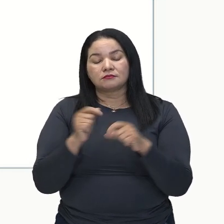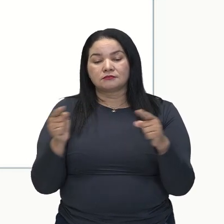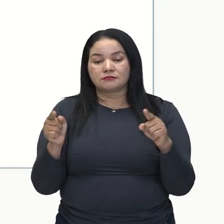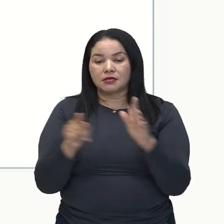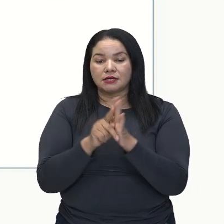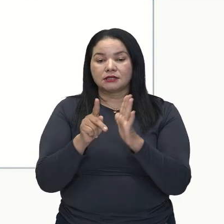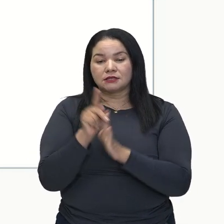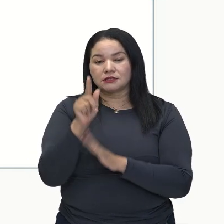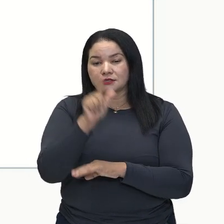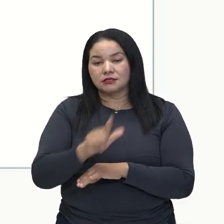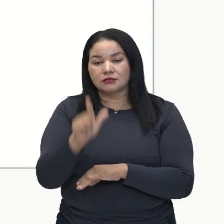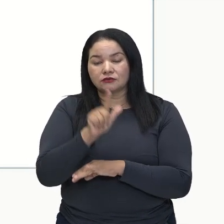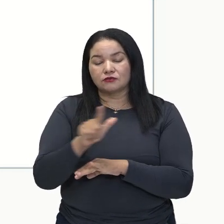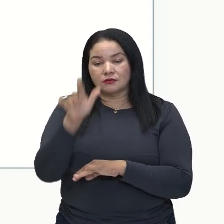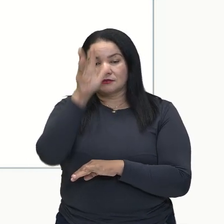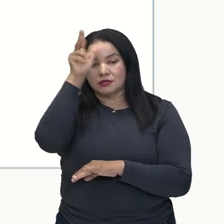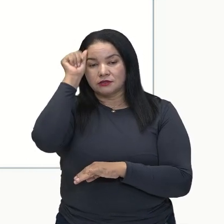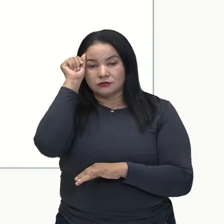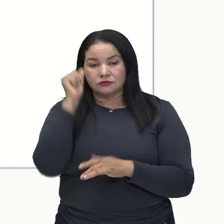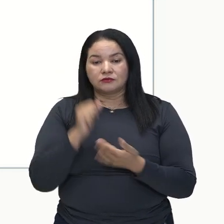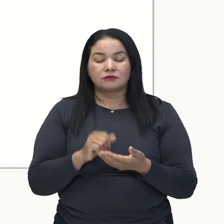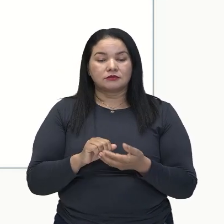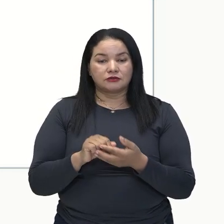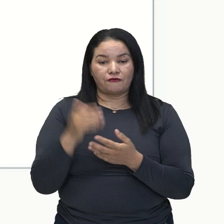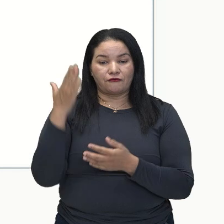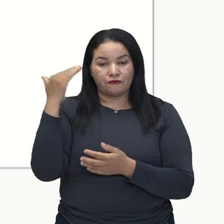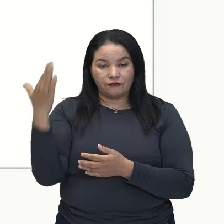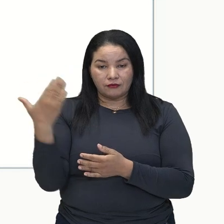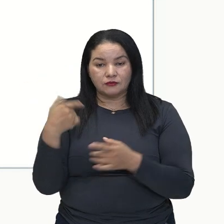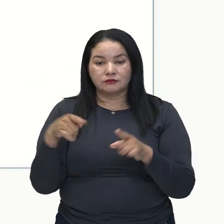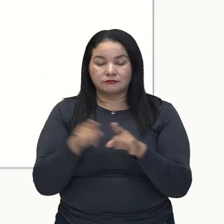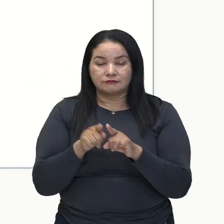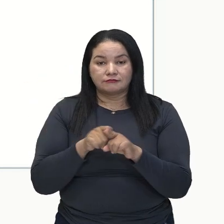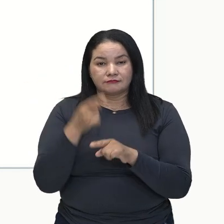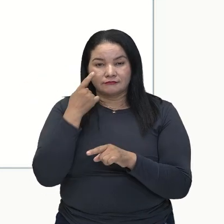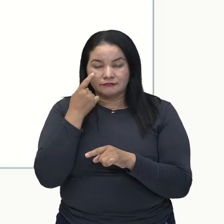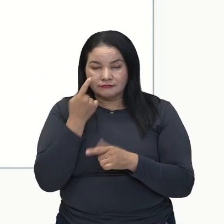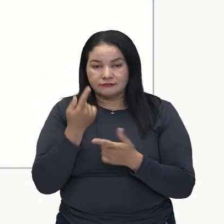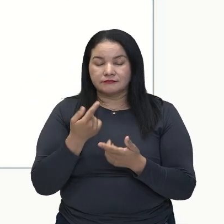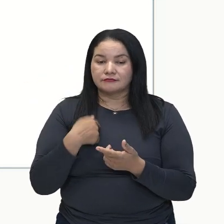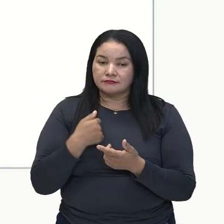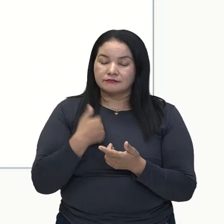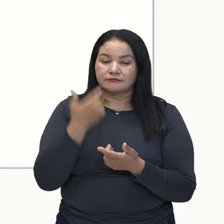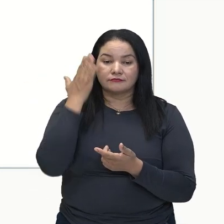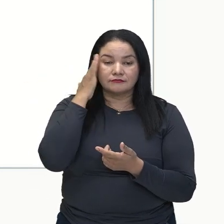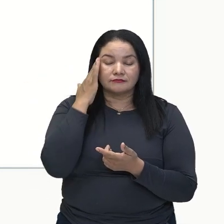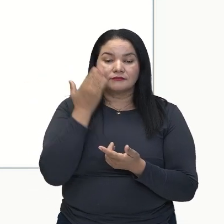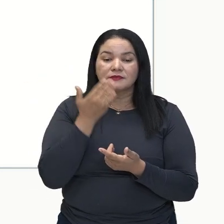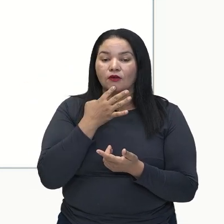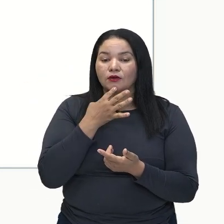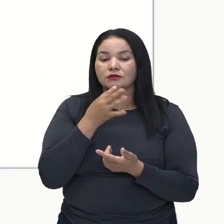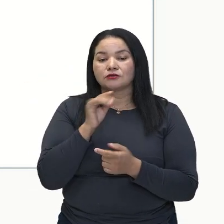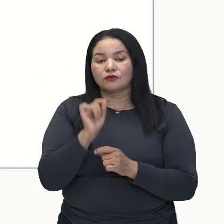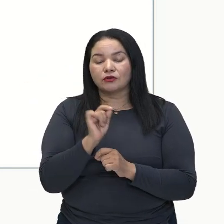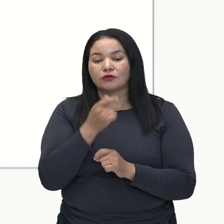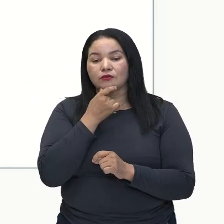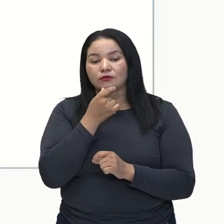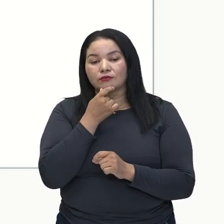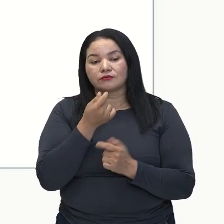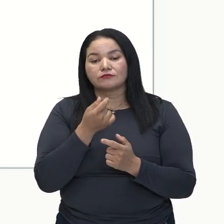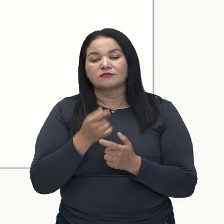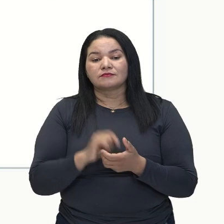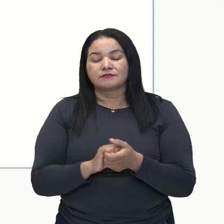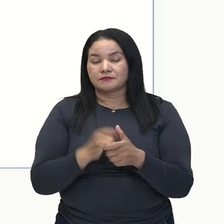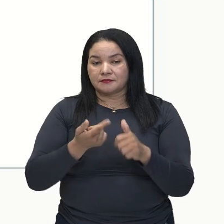Amazonas e um dos maiores nomes do Brasil. Percebam que eu estou me situando aqui, né, falando um pouquinho sobre Relato de um Certo Oriente, que é esse